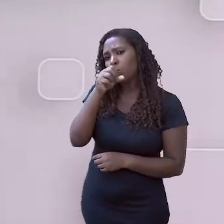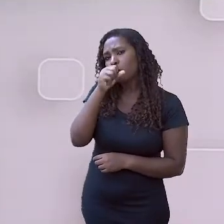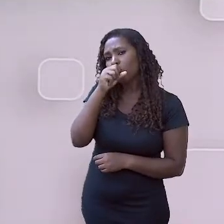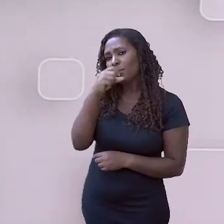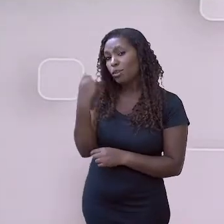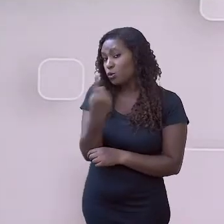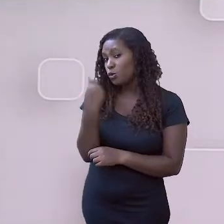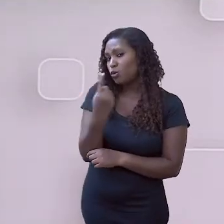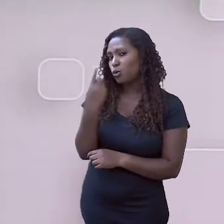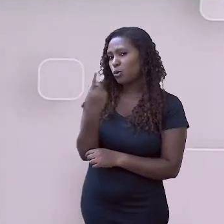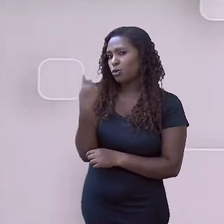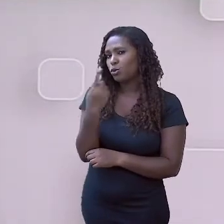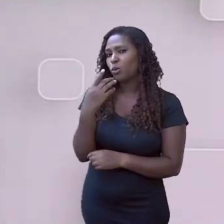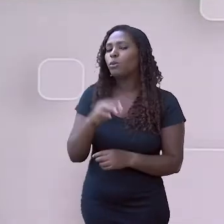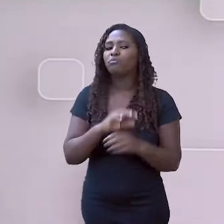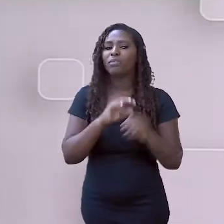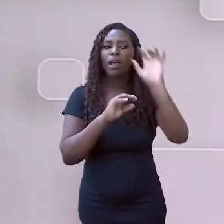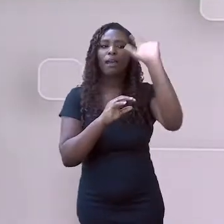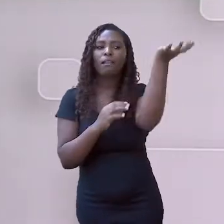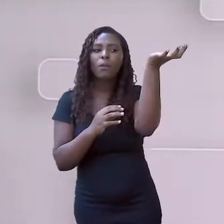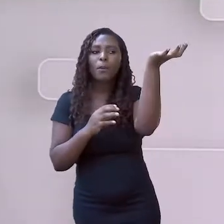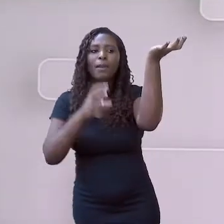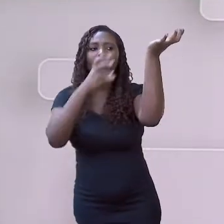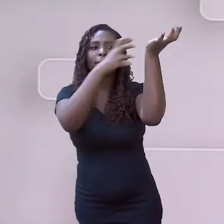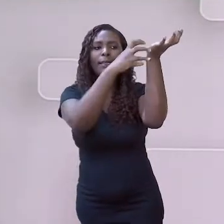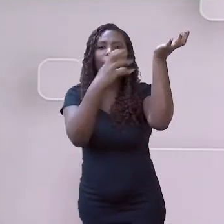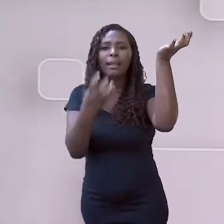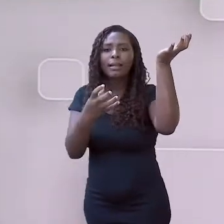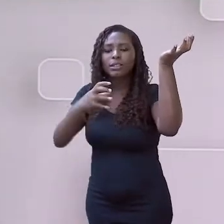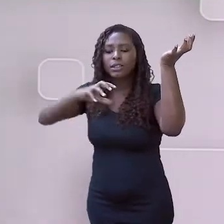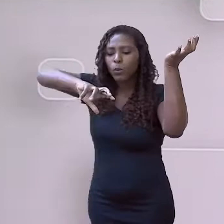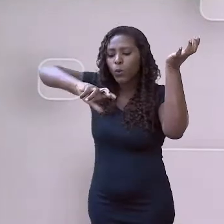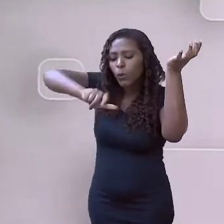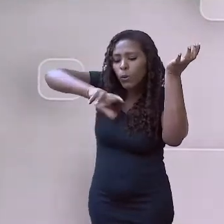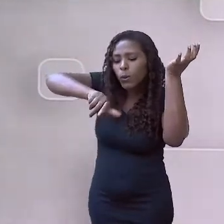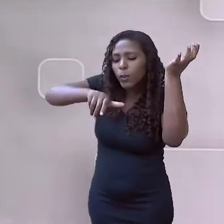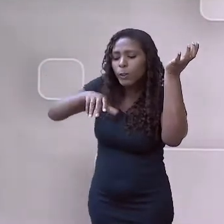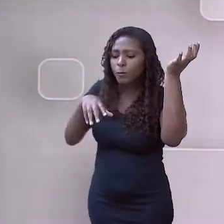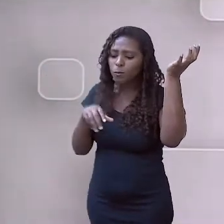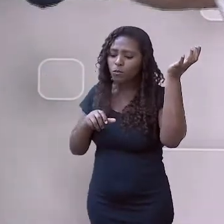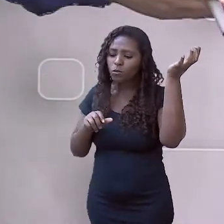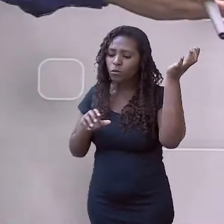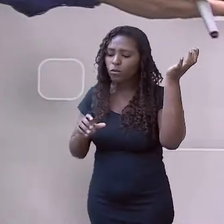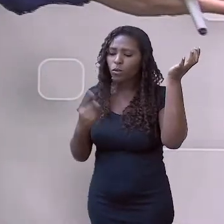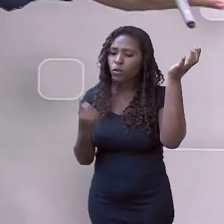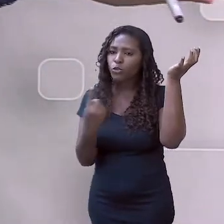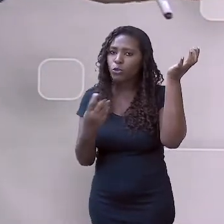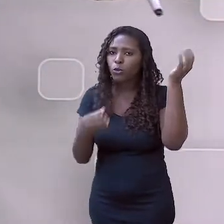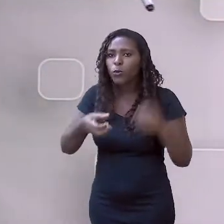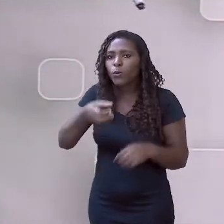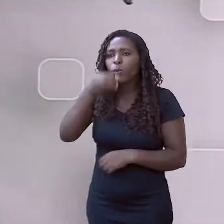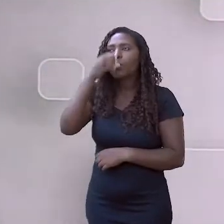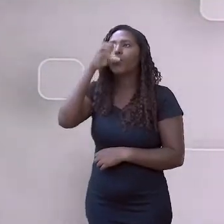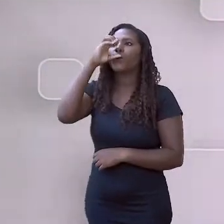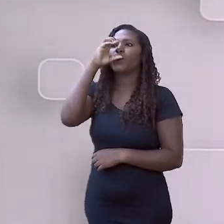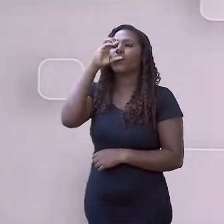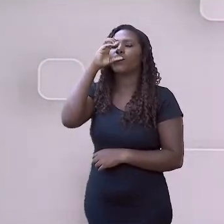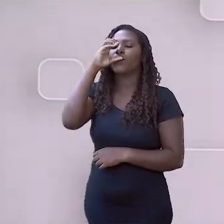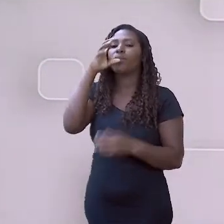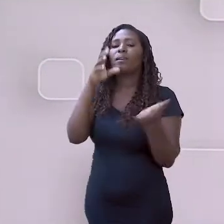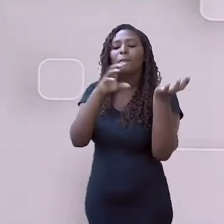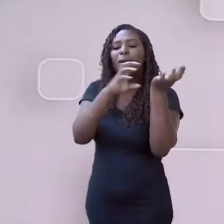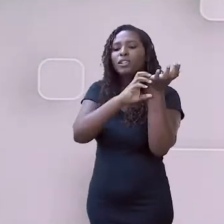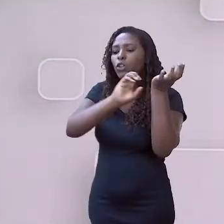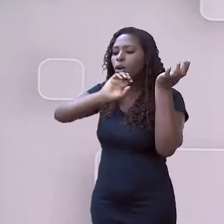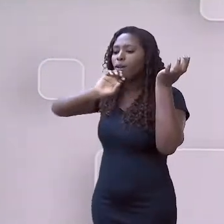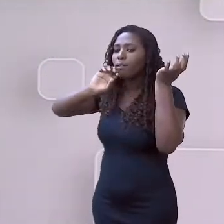Tomavam um suco. Aquele lixo ia adubar a terra, que é um lixo